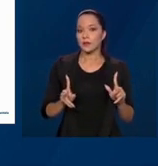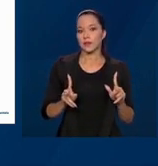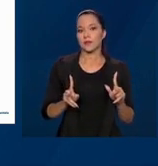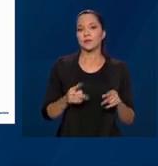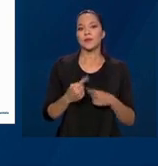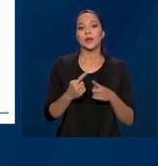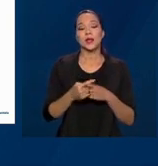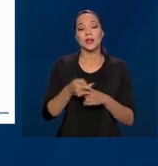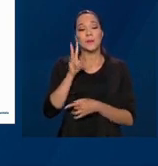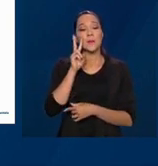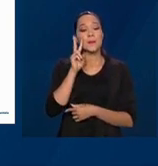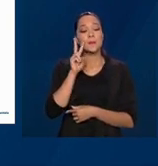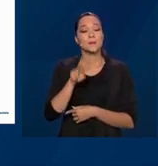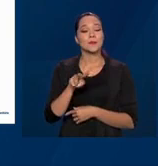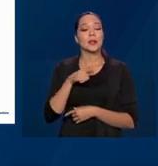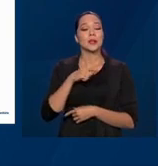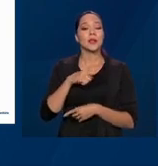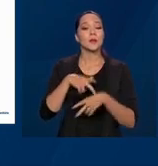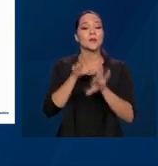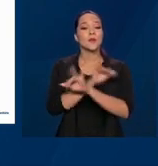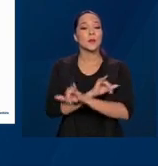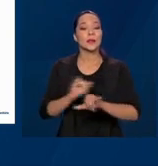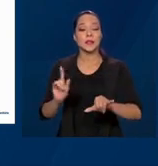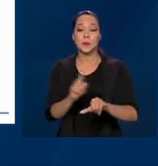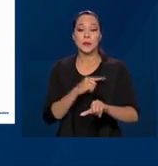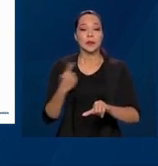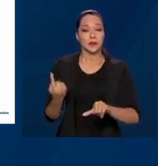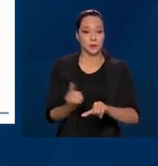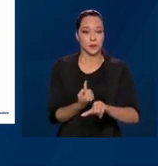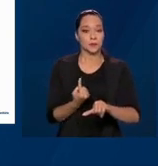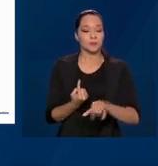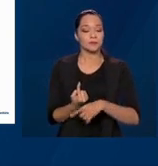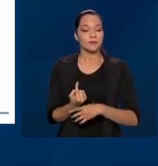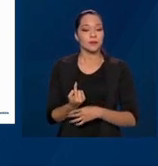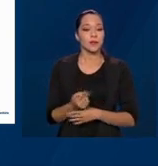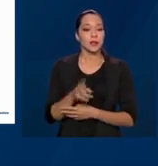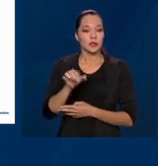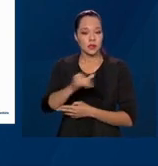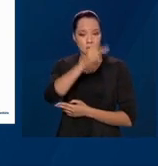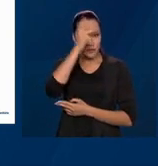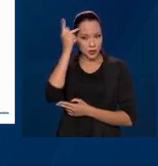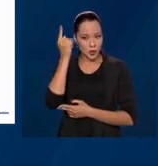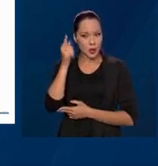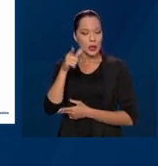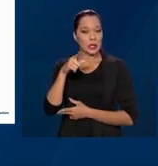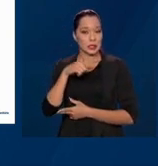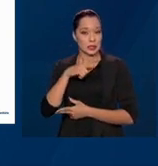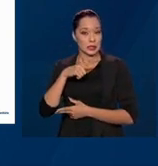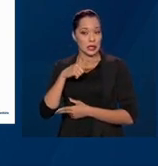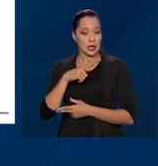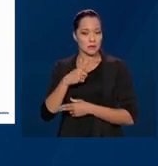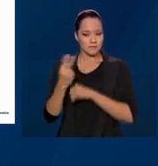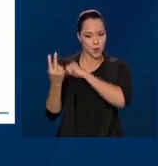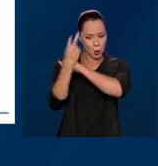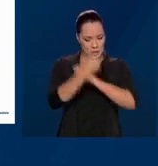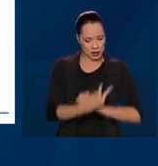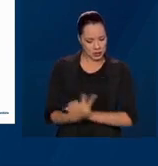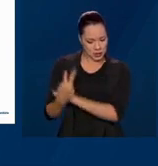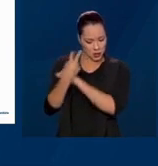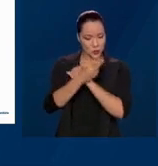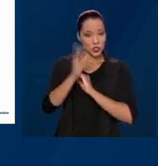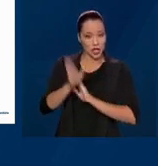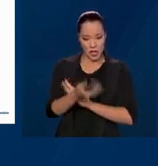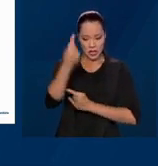isso verifica para a gente, isso dá uma informação para a gente de que se a pessoa desenvolveu anticorpos ou